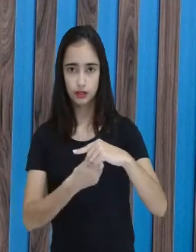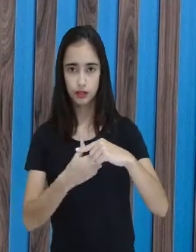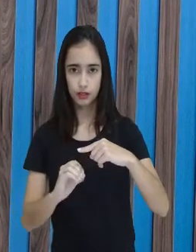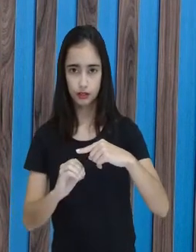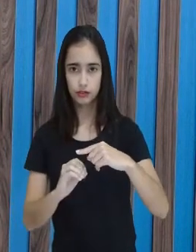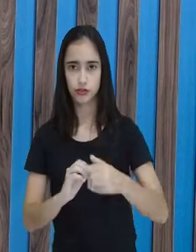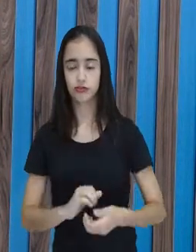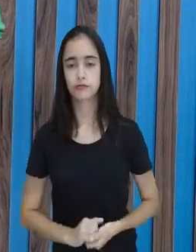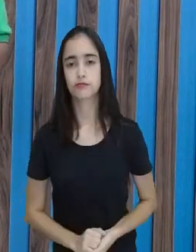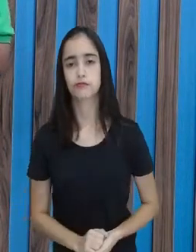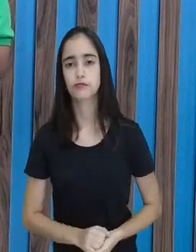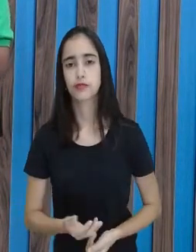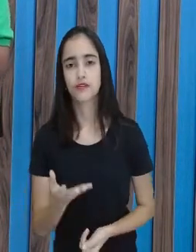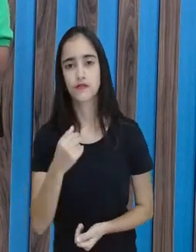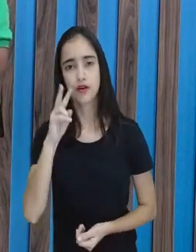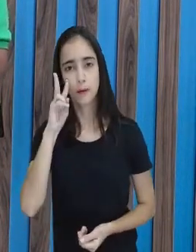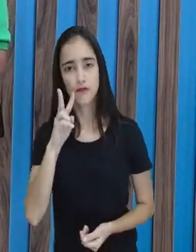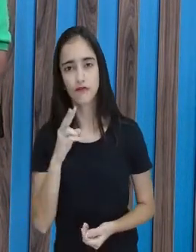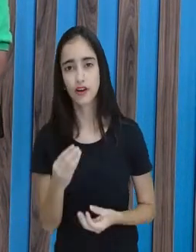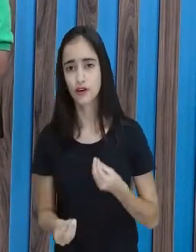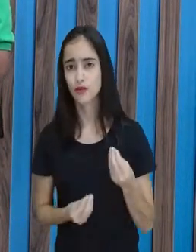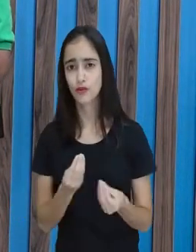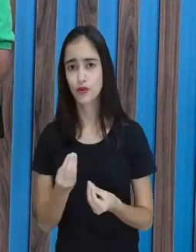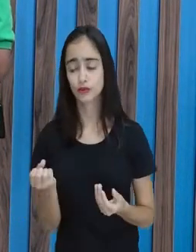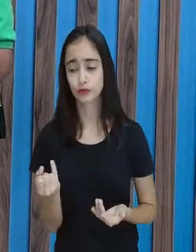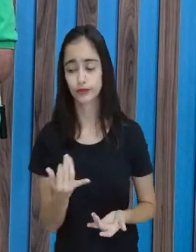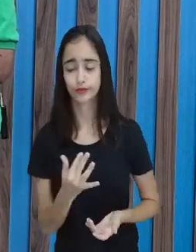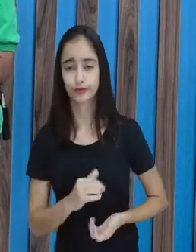10. Vamos ver agora quanto vai dar.